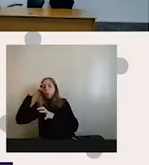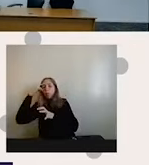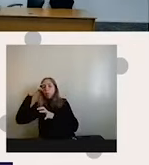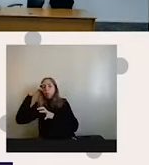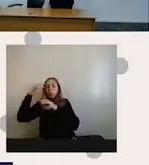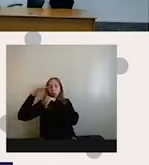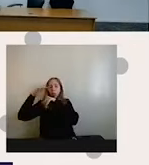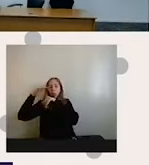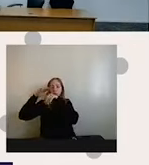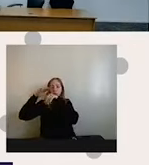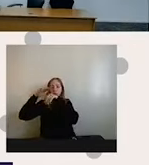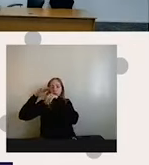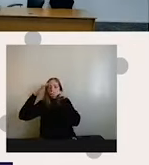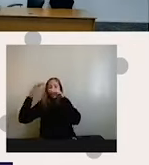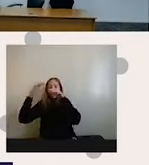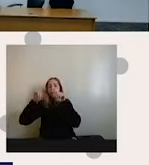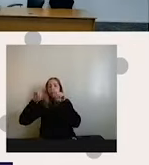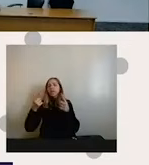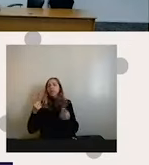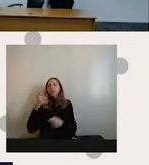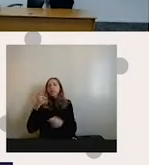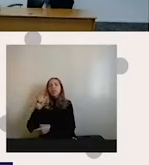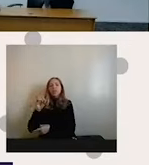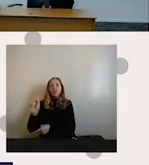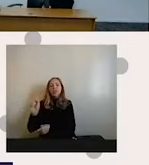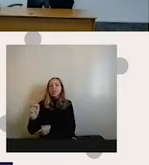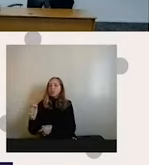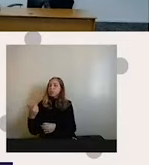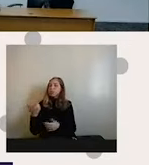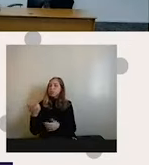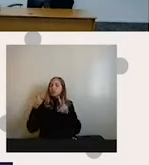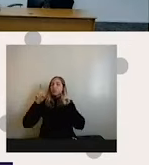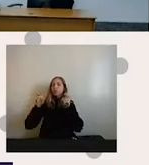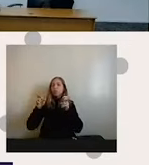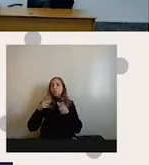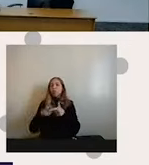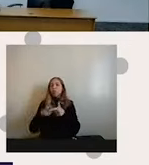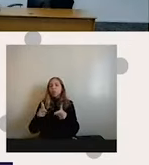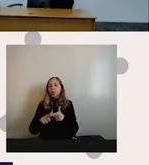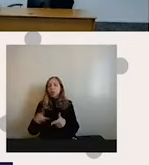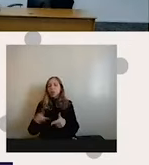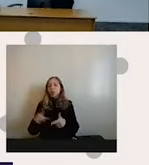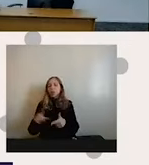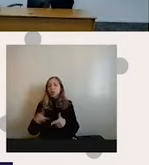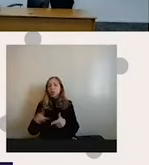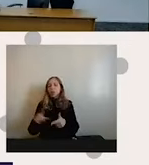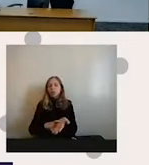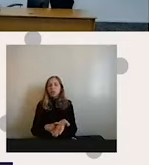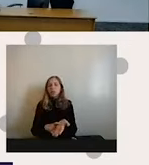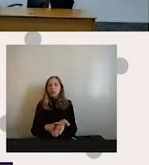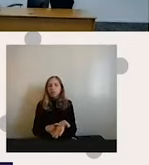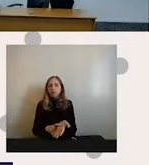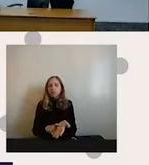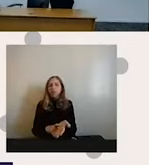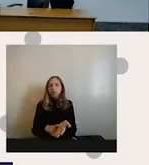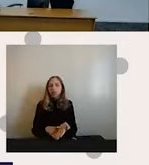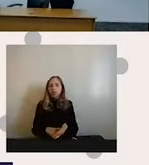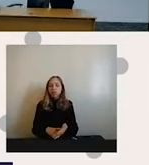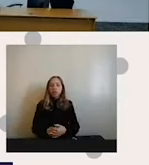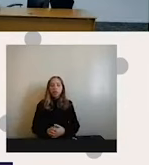um problema lá. Vai chamar a atenção, mas ele não vai levar isso.